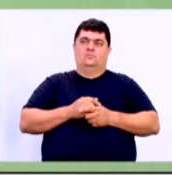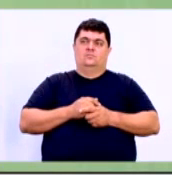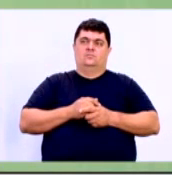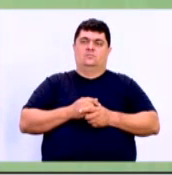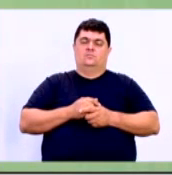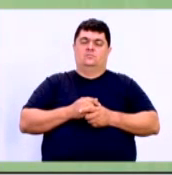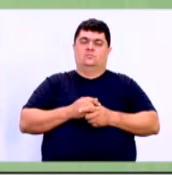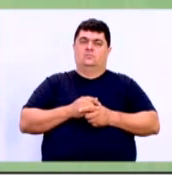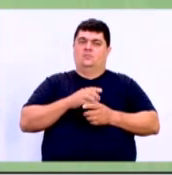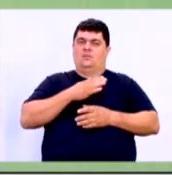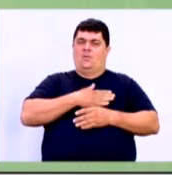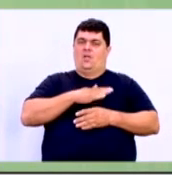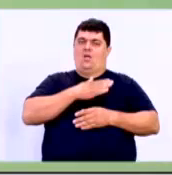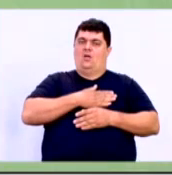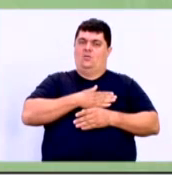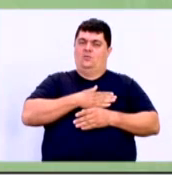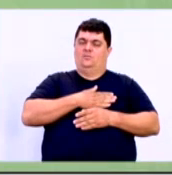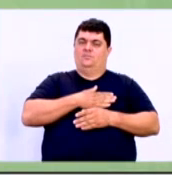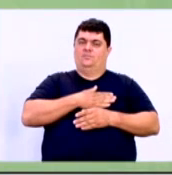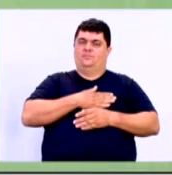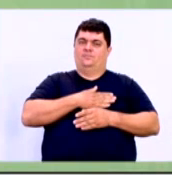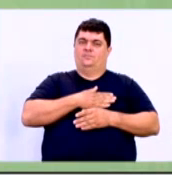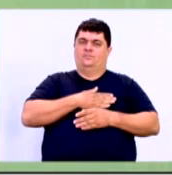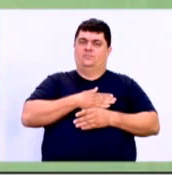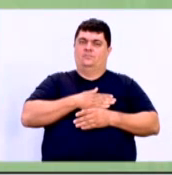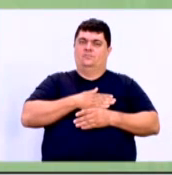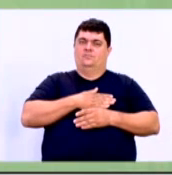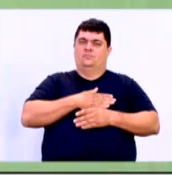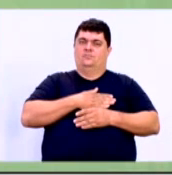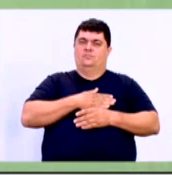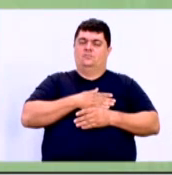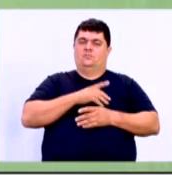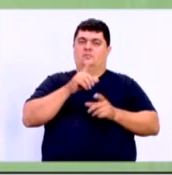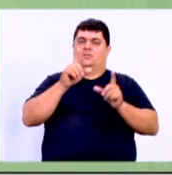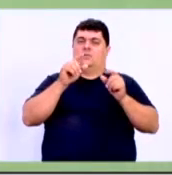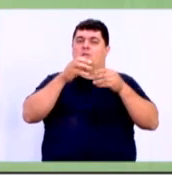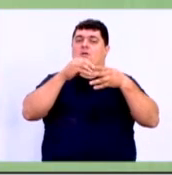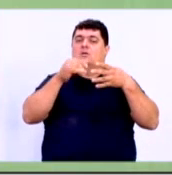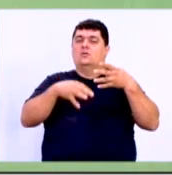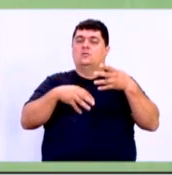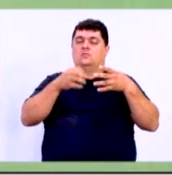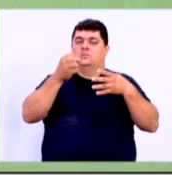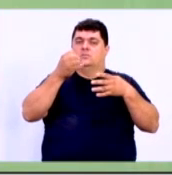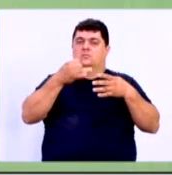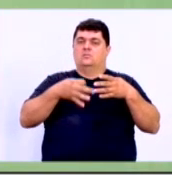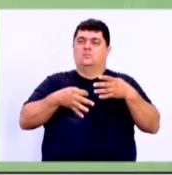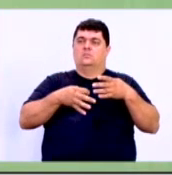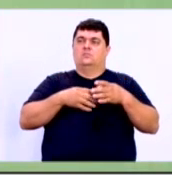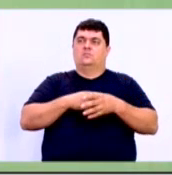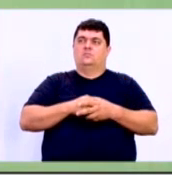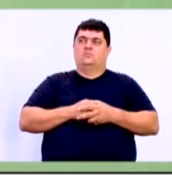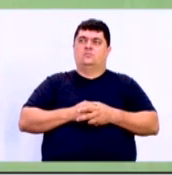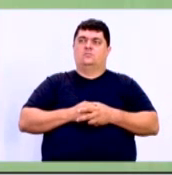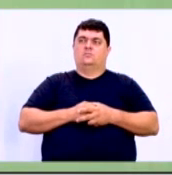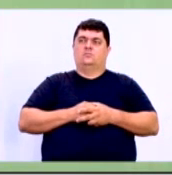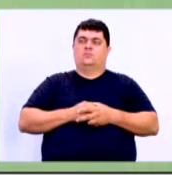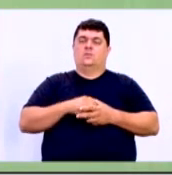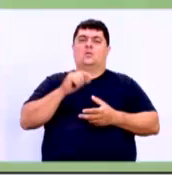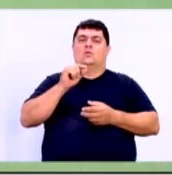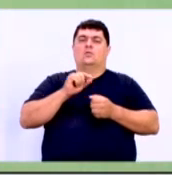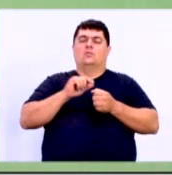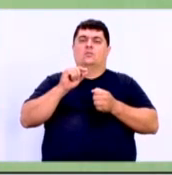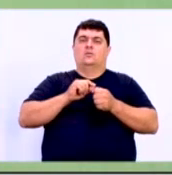Espera aí, professor. Vamos com calma. Vamos definir custeio por absorção. O que ele